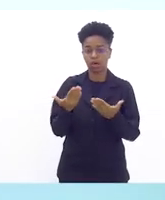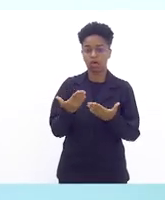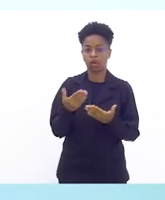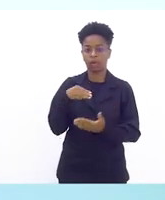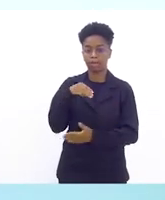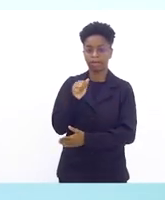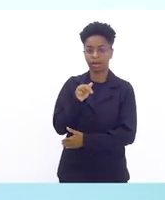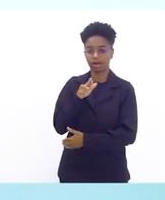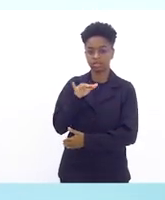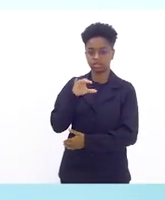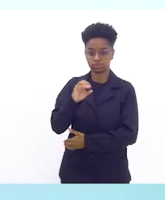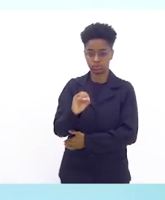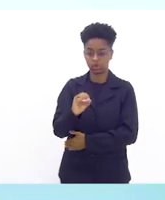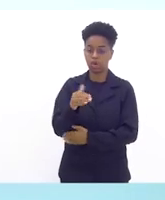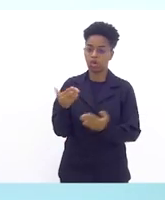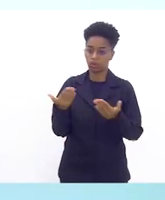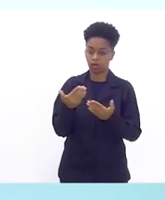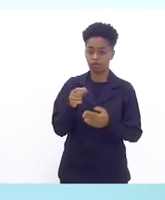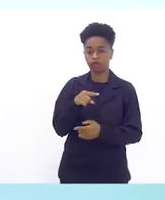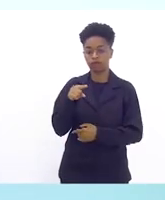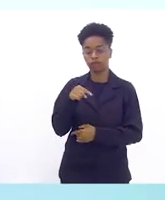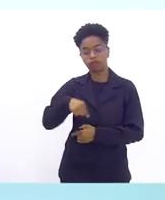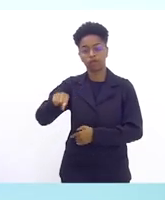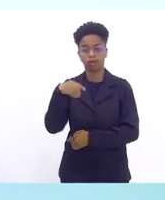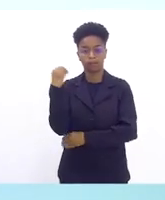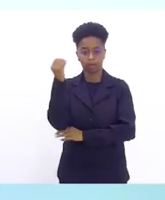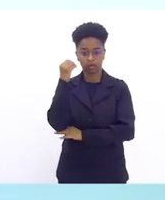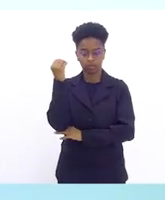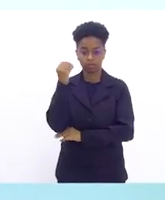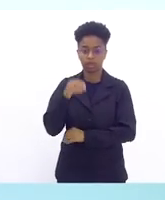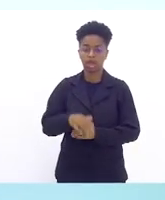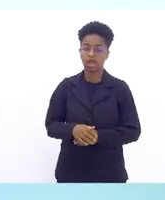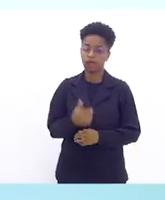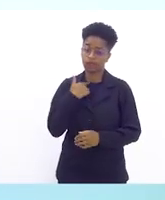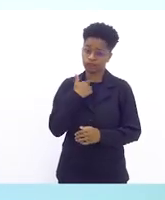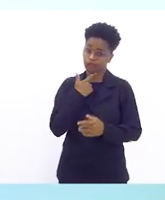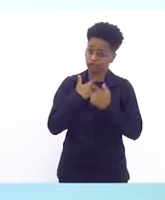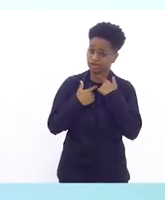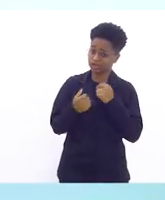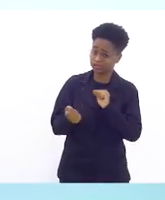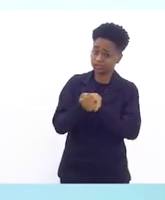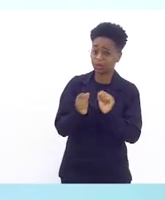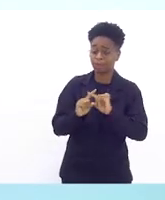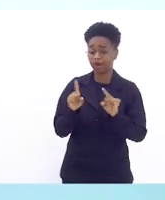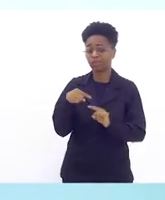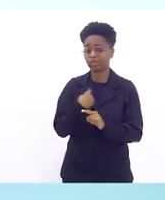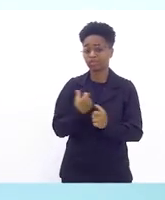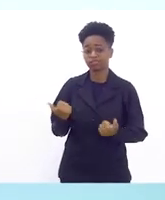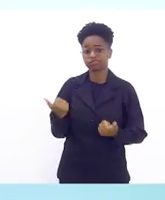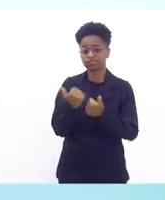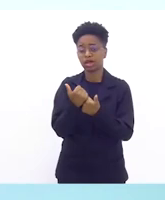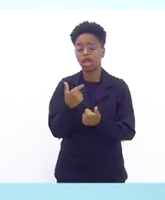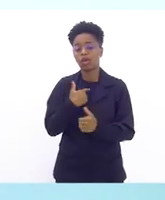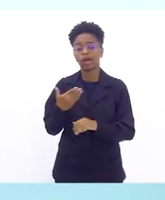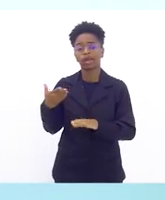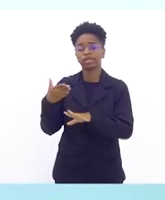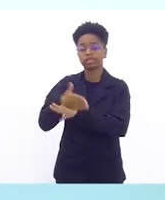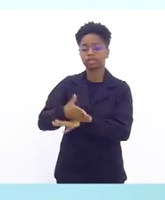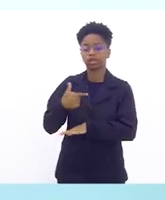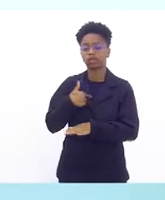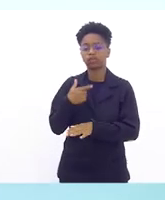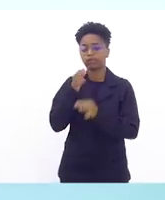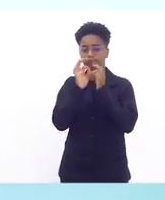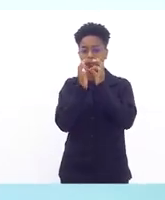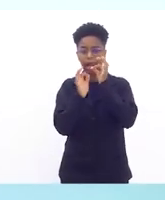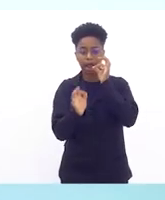Márcio Ferreira Aguiar que hoje está em Porto Alegre eu queria estar lá né mas tô indo aí para somar desde que eu entrei eu tenho falado